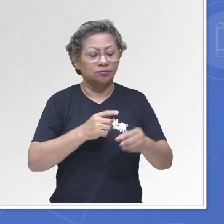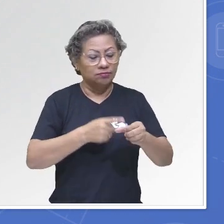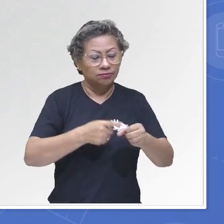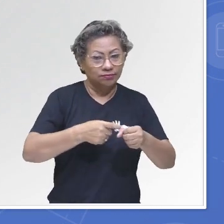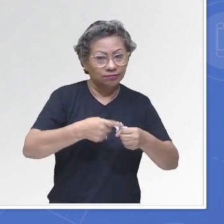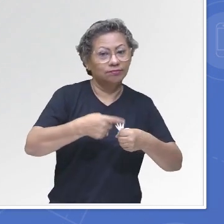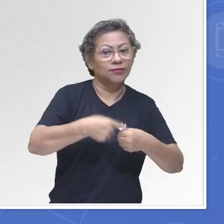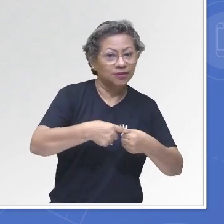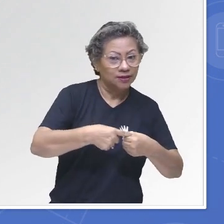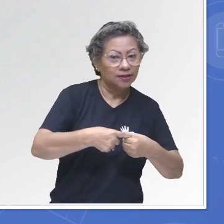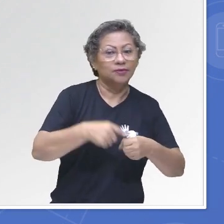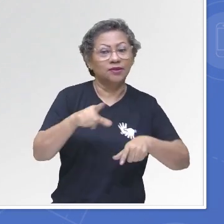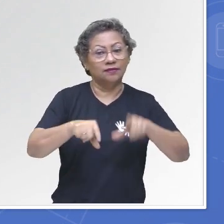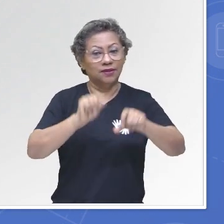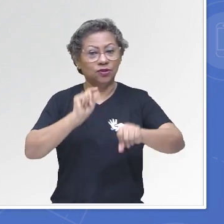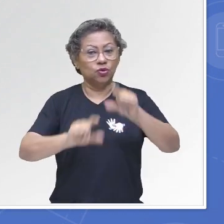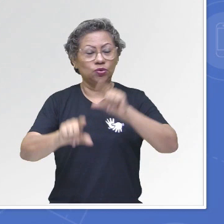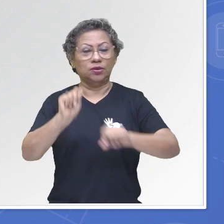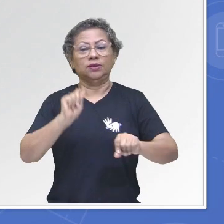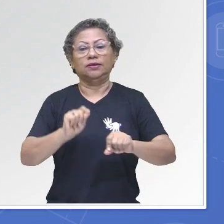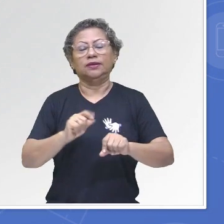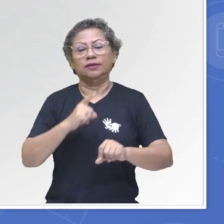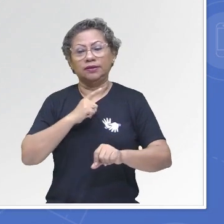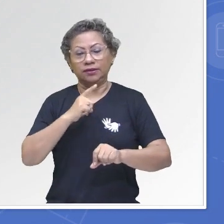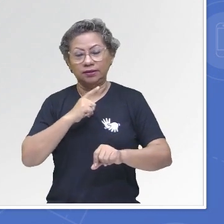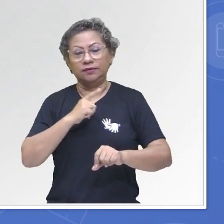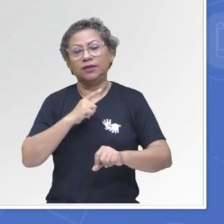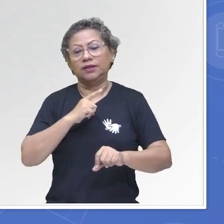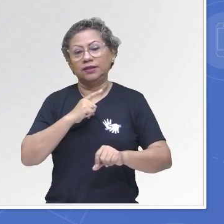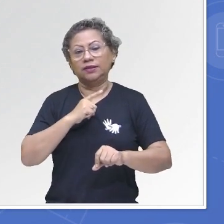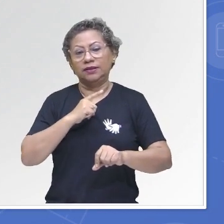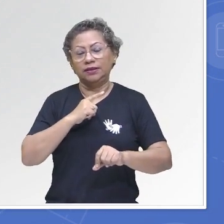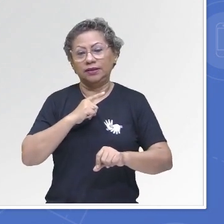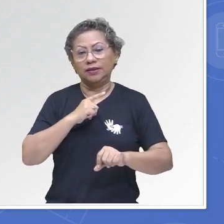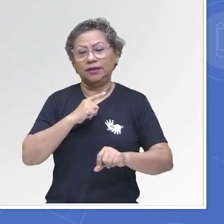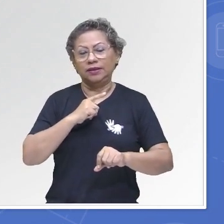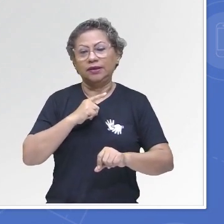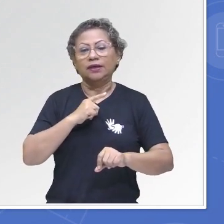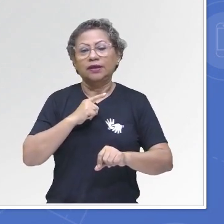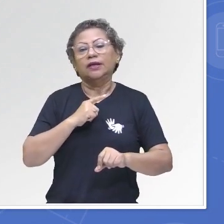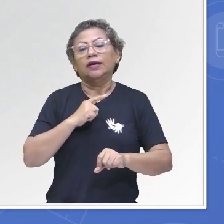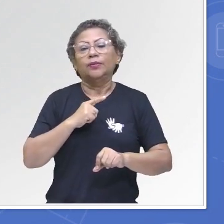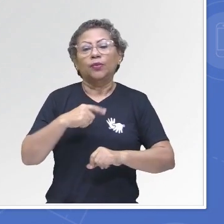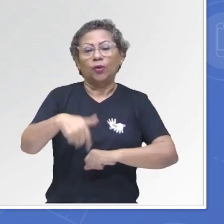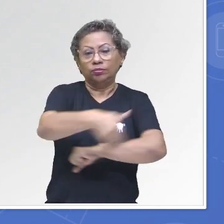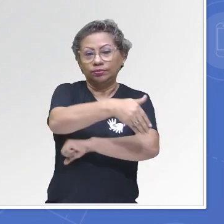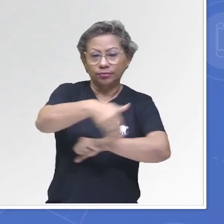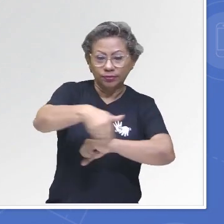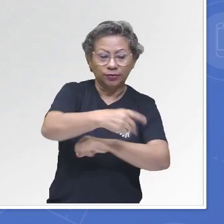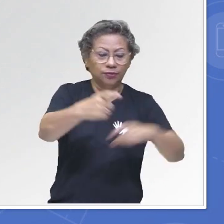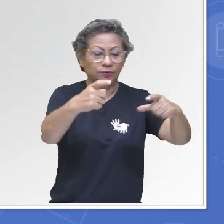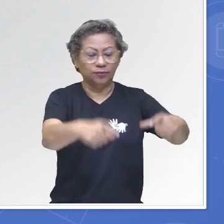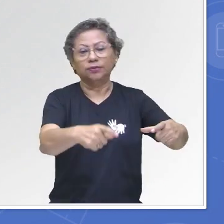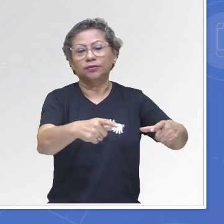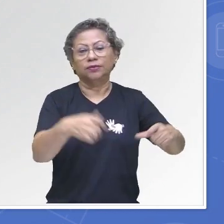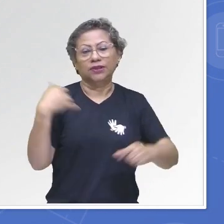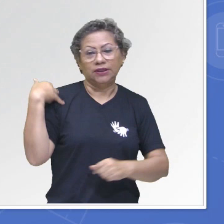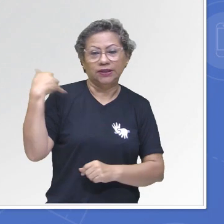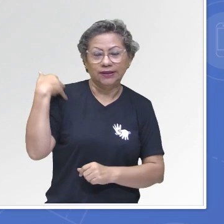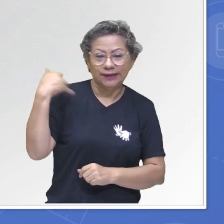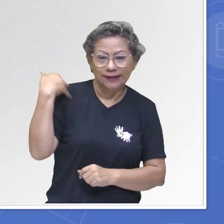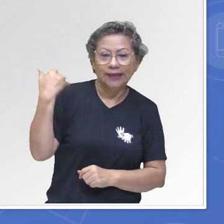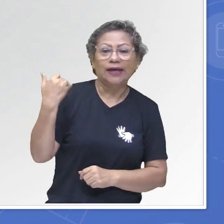dos municípios também nós temos amostras aí por bairro, né? Por idade, por sexo,